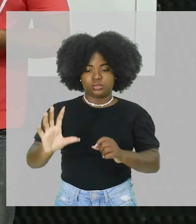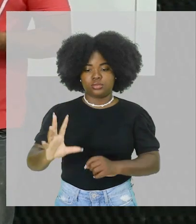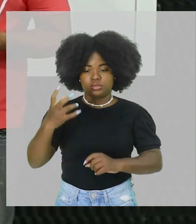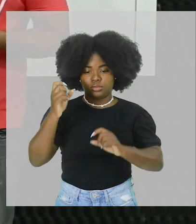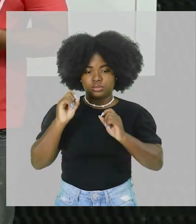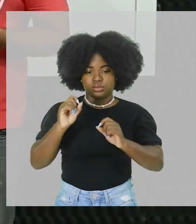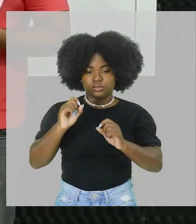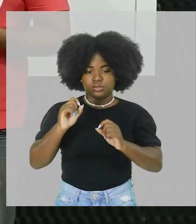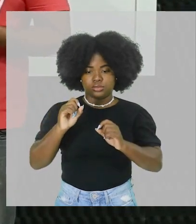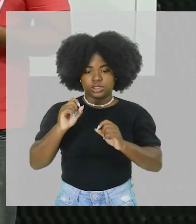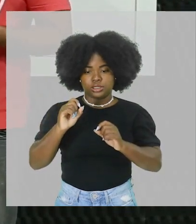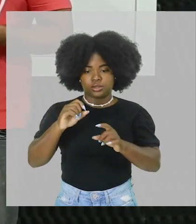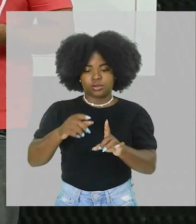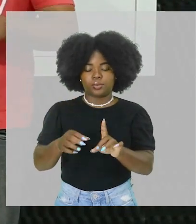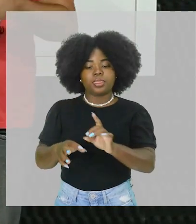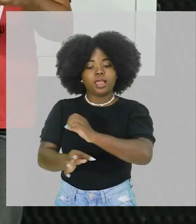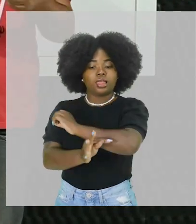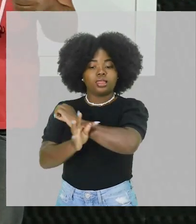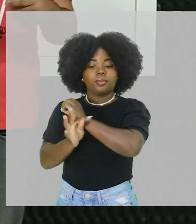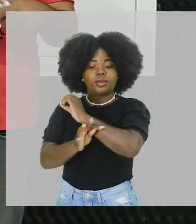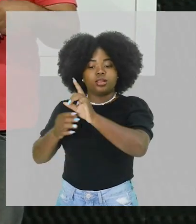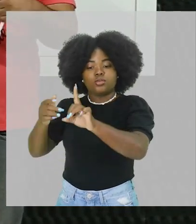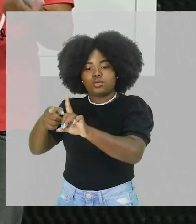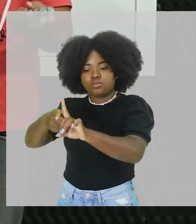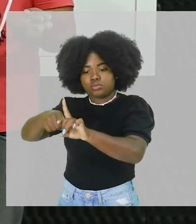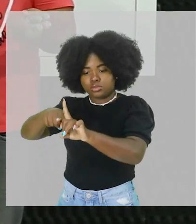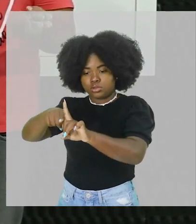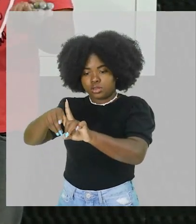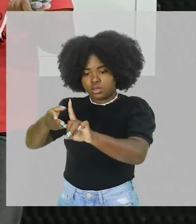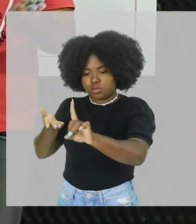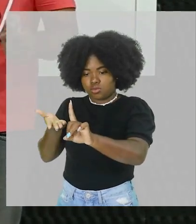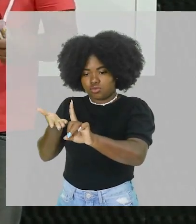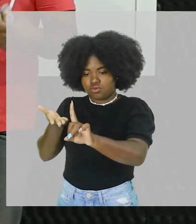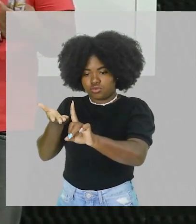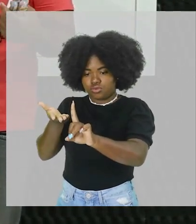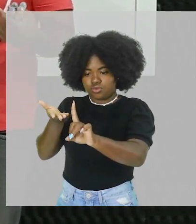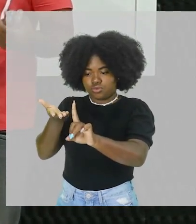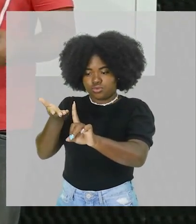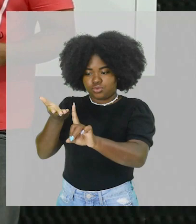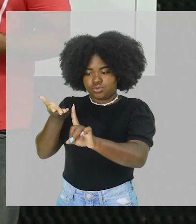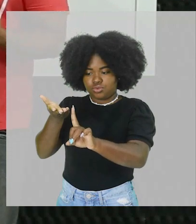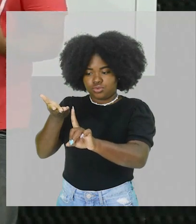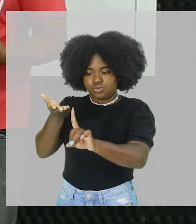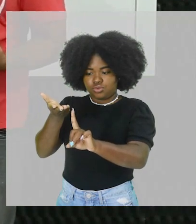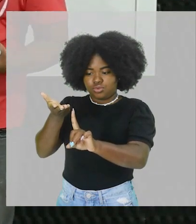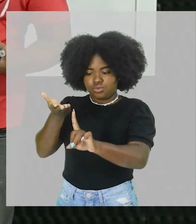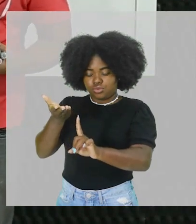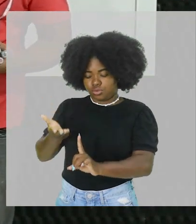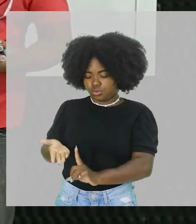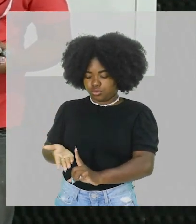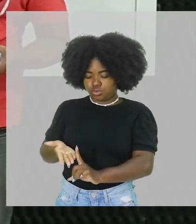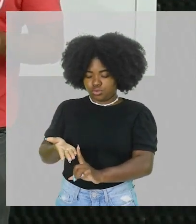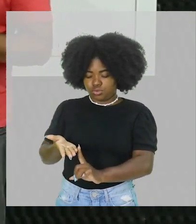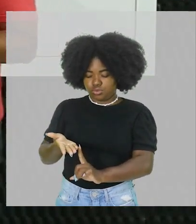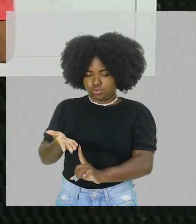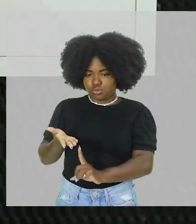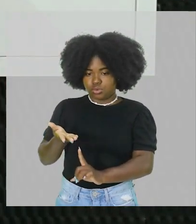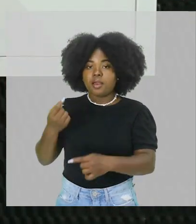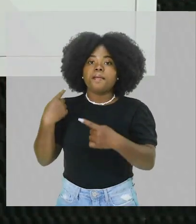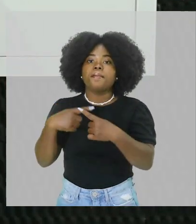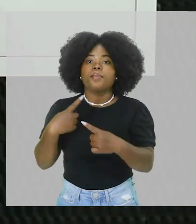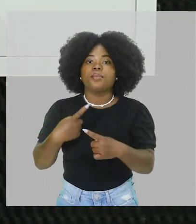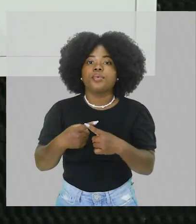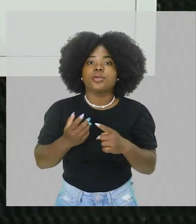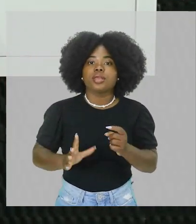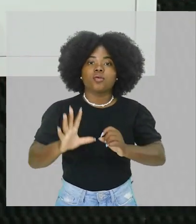tenha um aumento da temperatura, no caso do tumor, graças a algo que acontece com essas nanopartículas. Tá